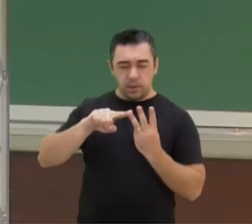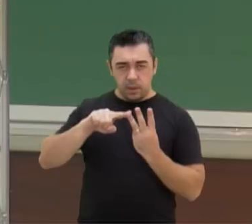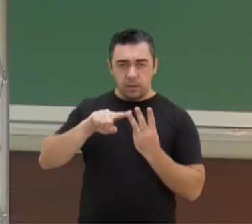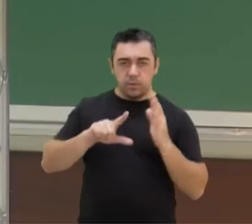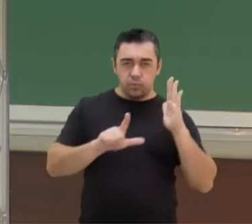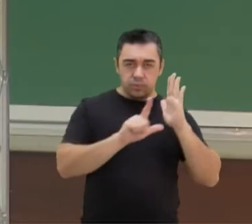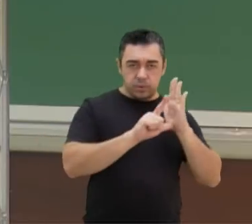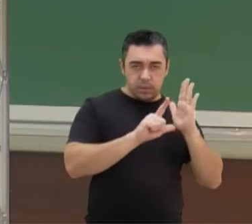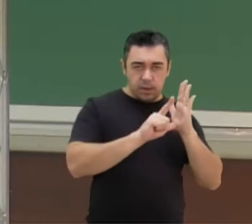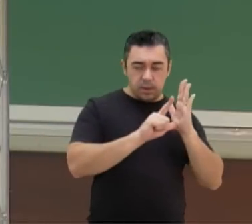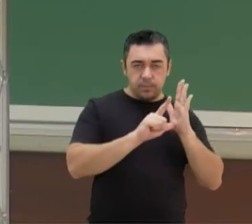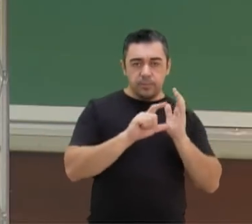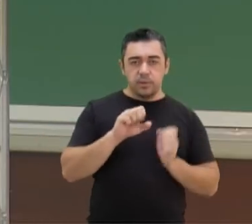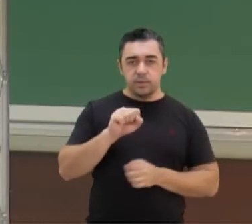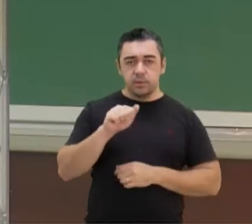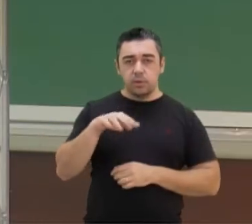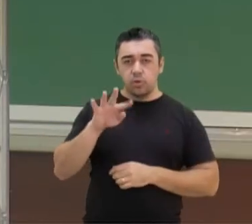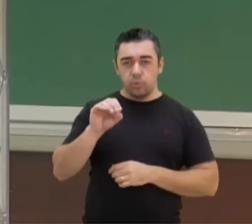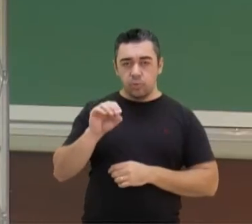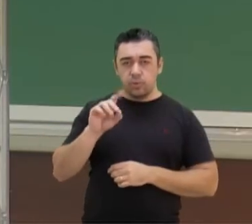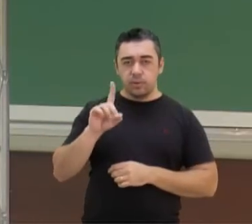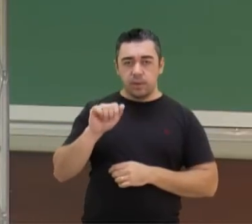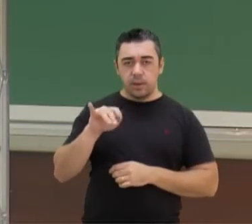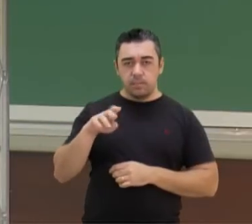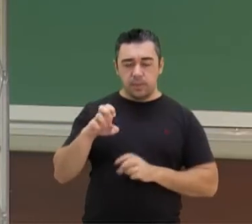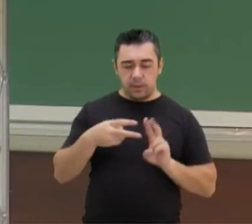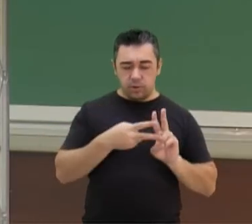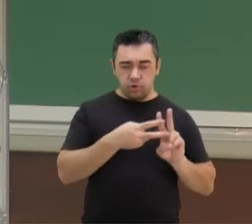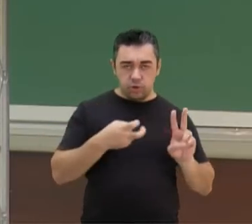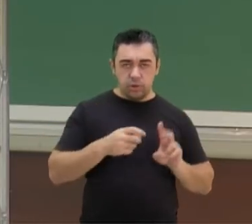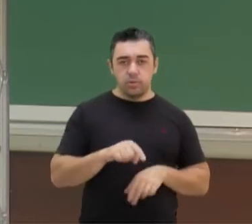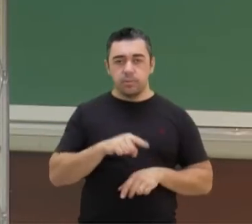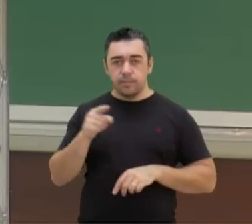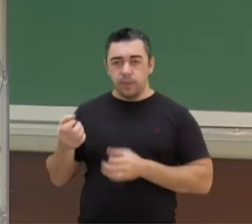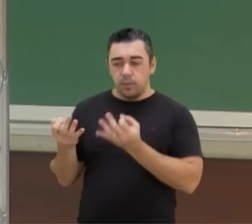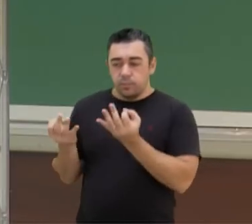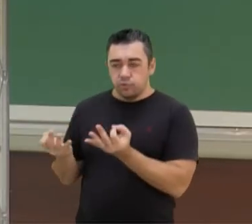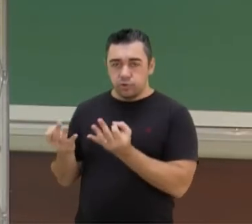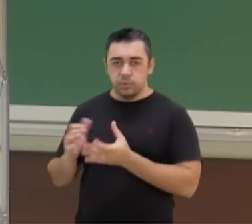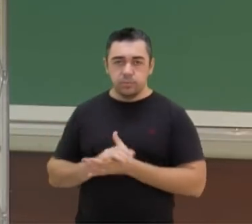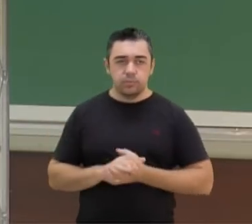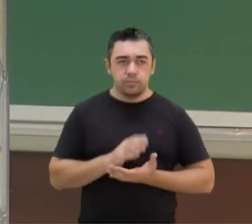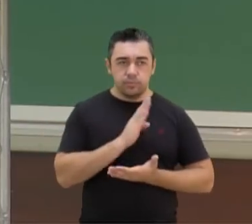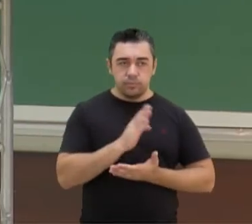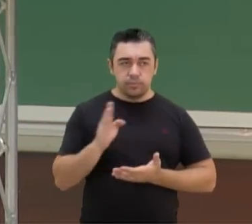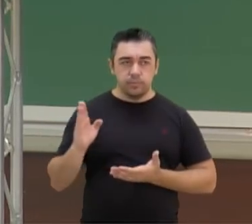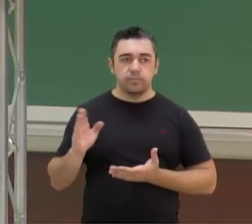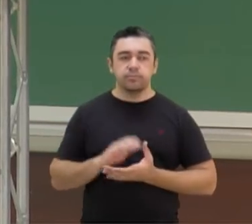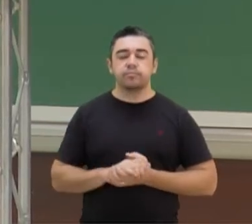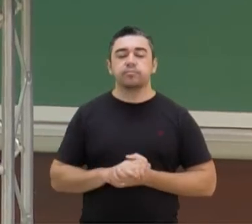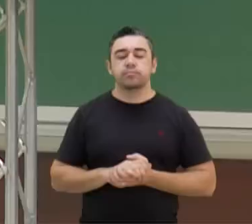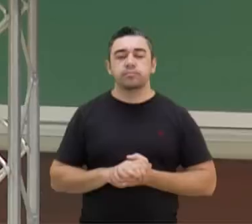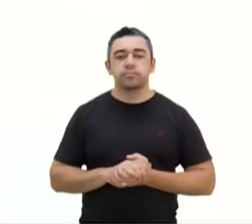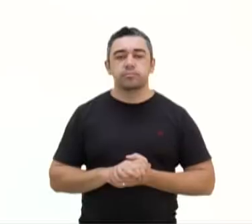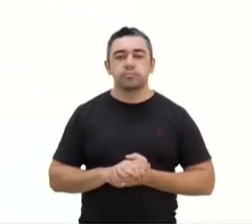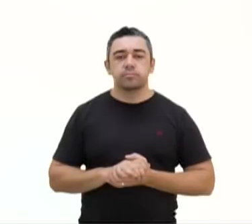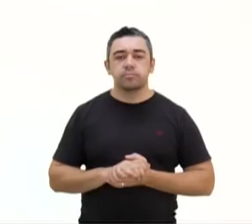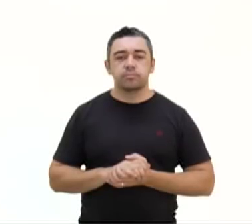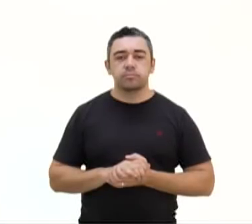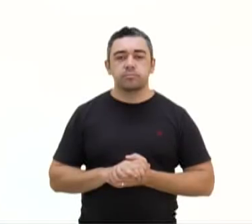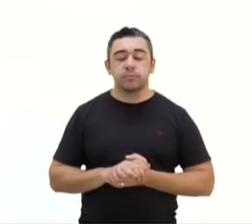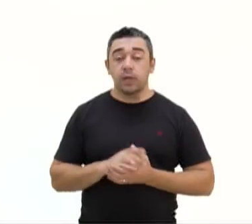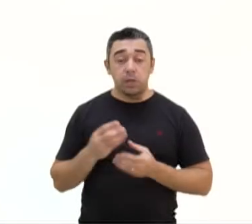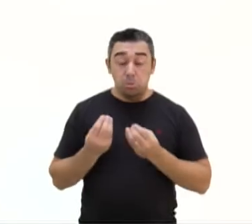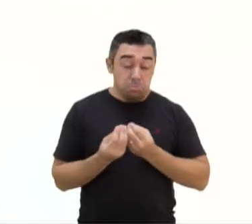luteranismo, Santo Daime indígena e budismo, cada um com o seu princípio ético. Não coloques em ninguém um fardo